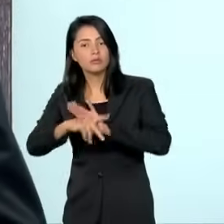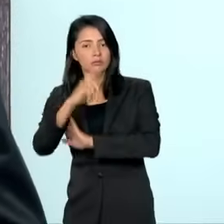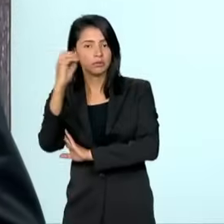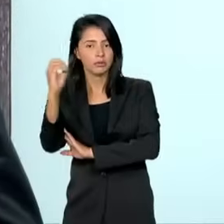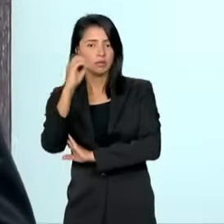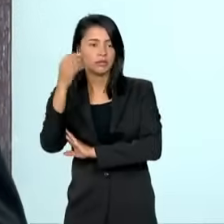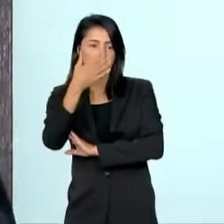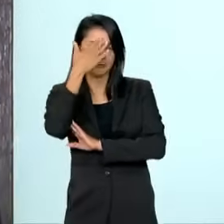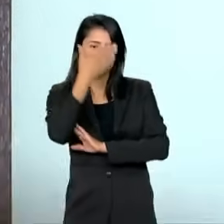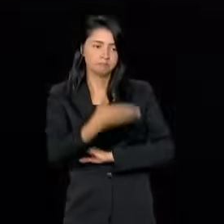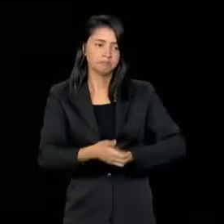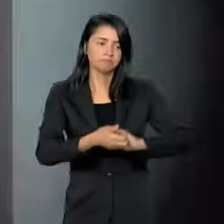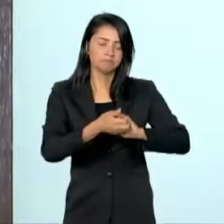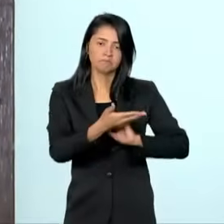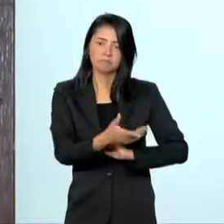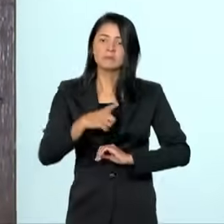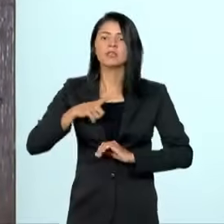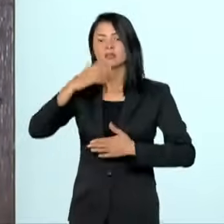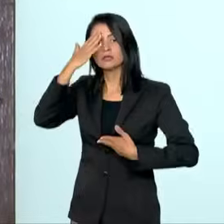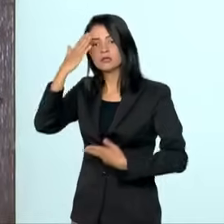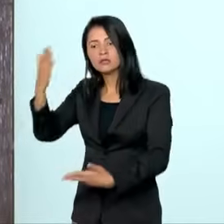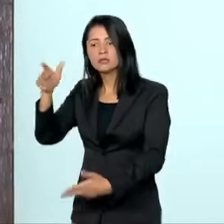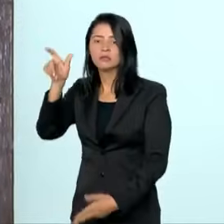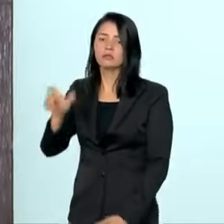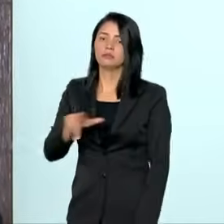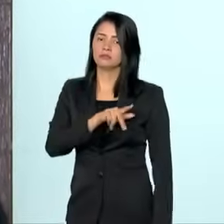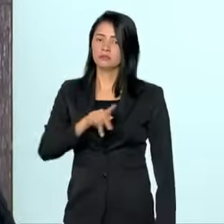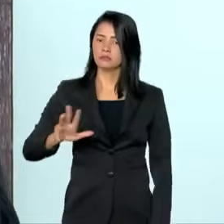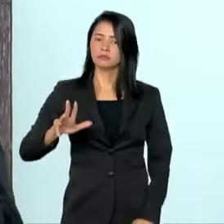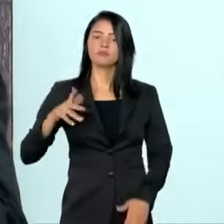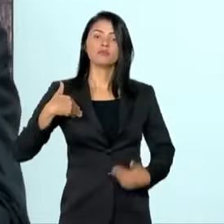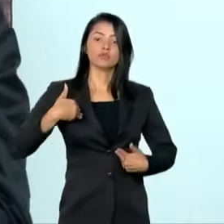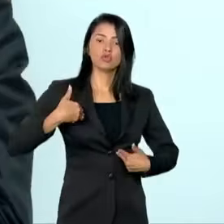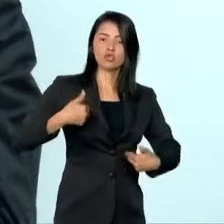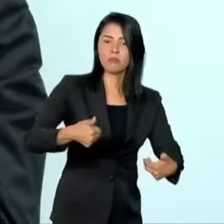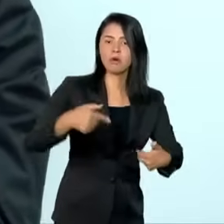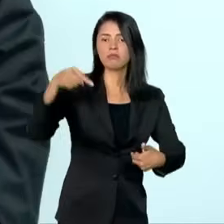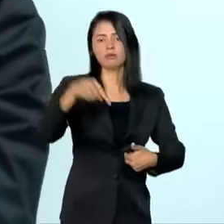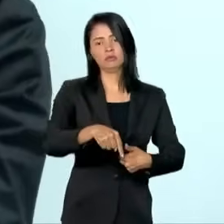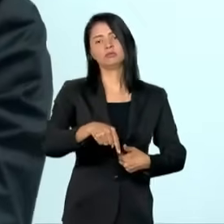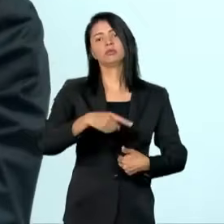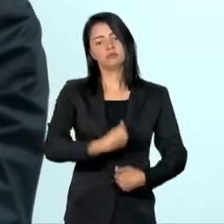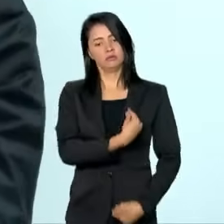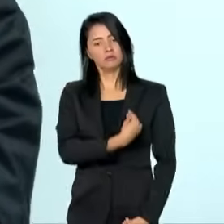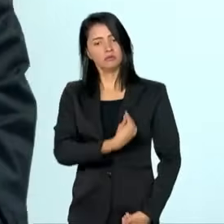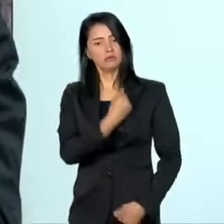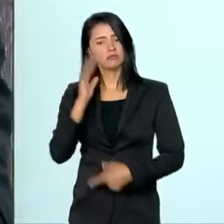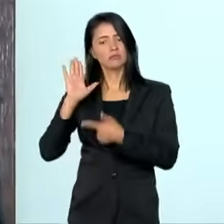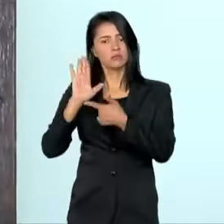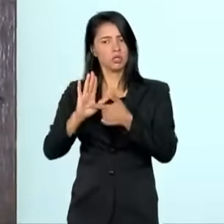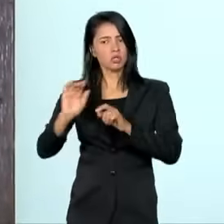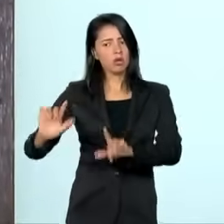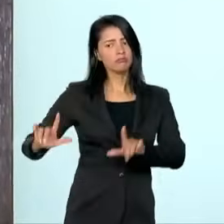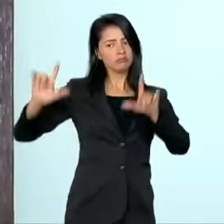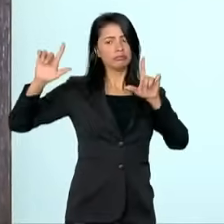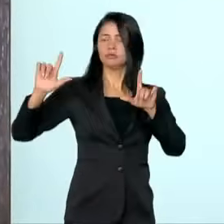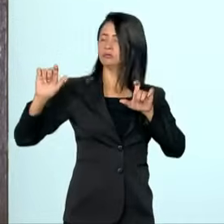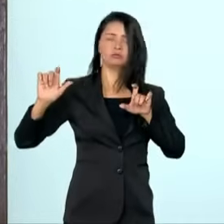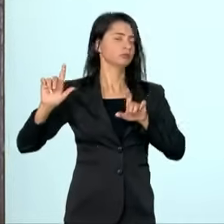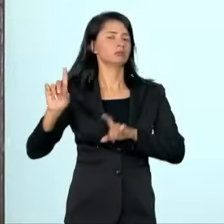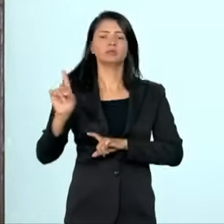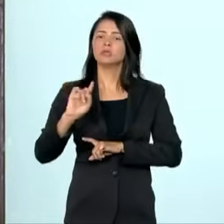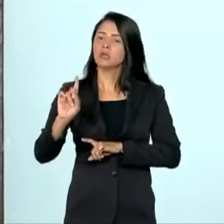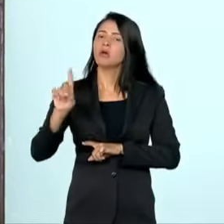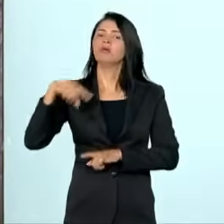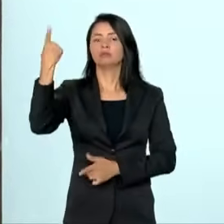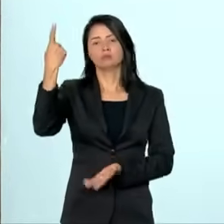Agradecer ao presidente Lula por ter nos feito esse convite para que estarmos aqui hoje demonstrando, de fato, para além de uma fotografia,